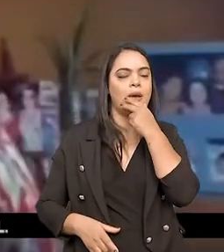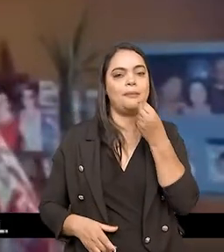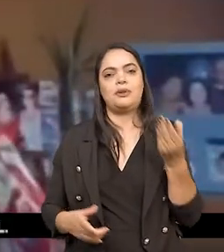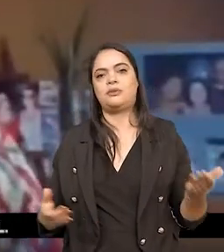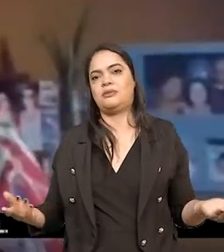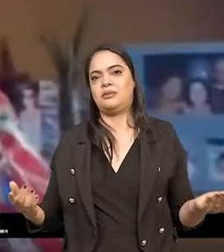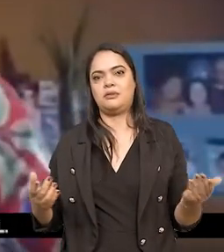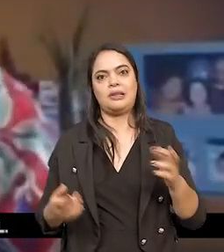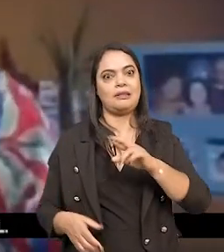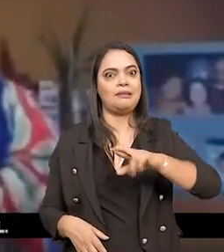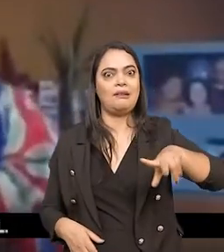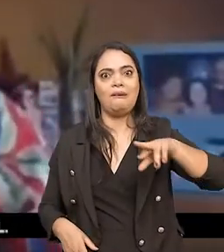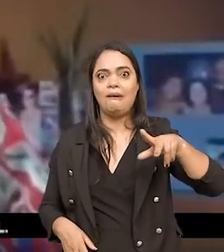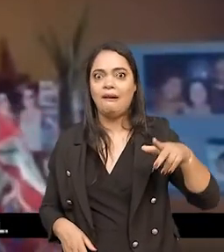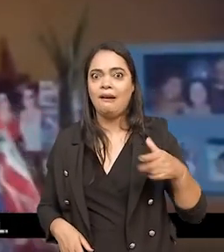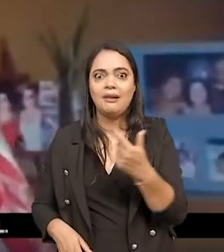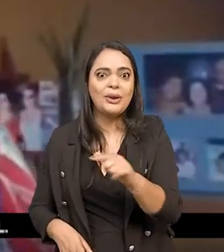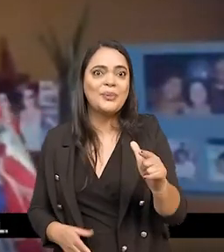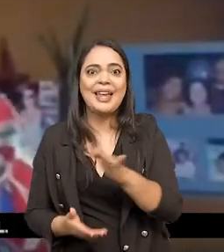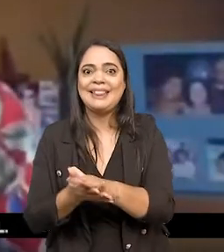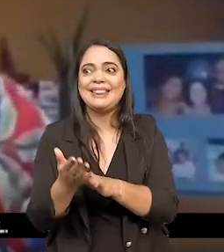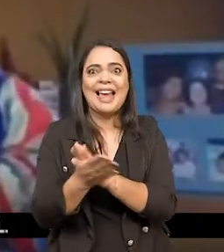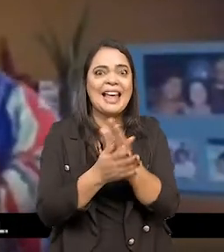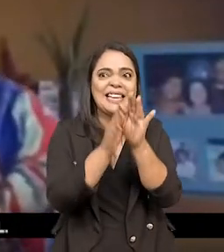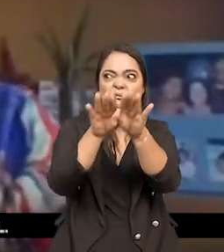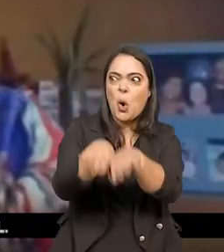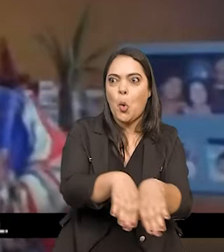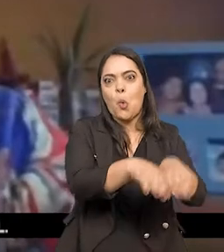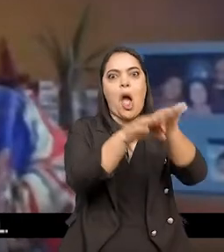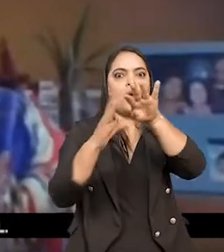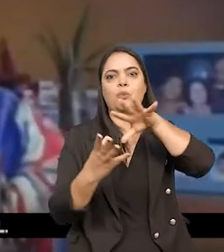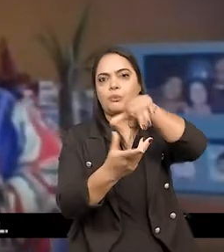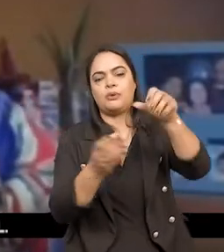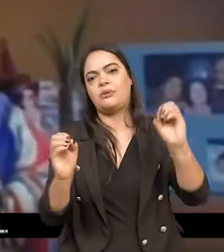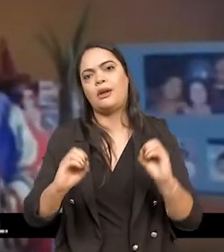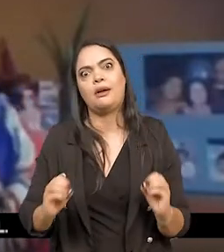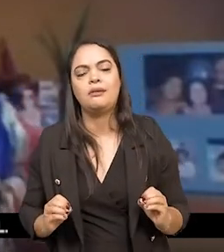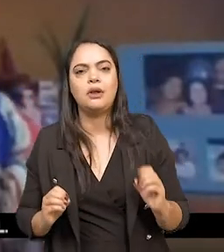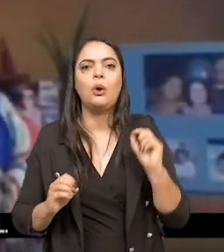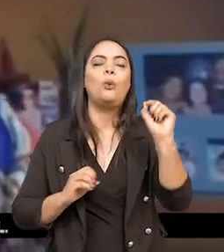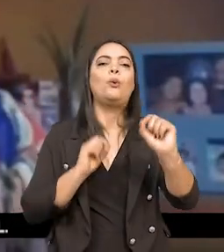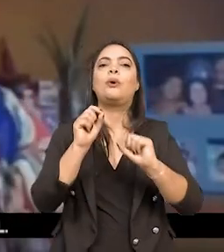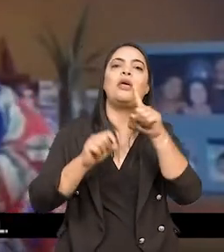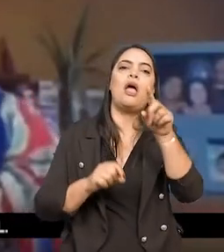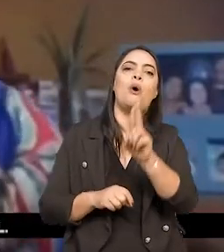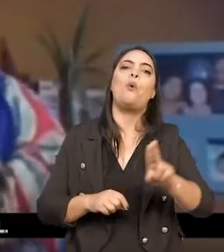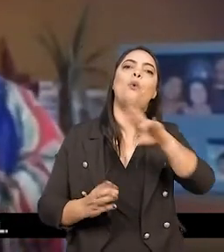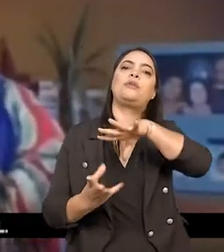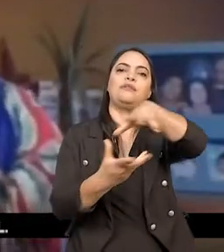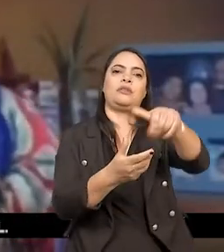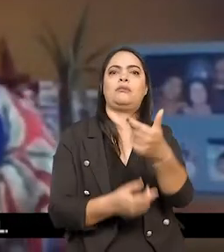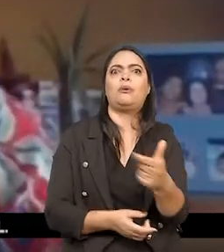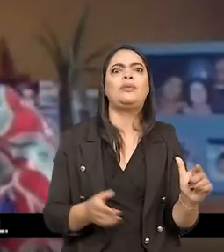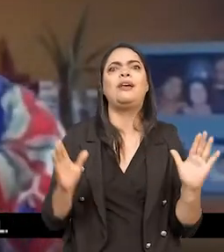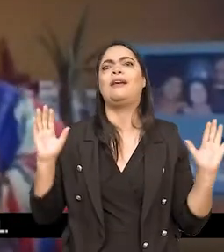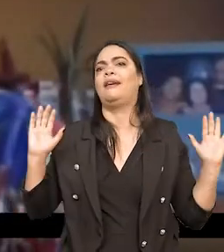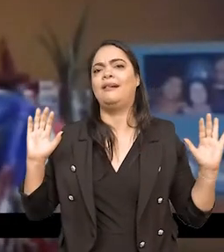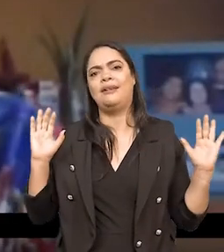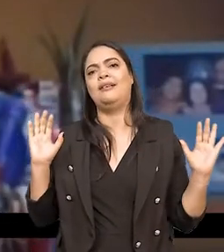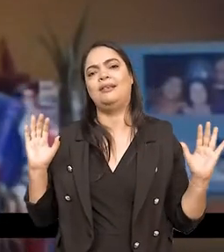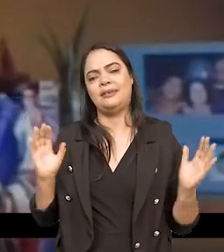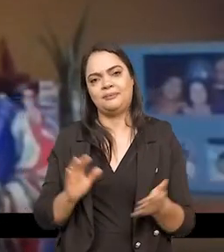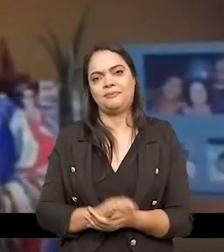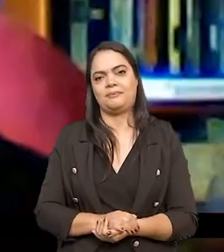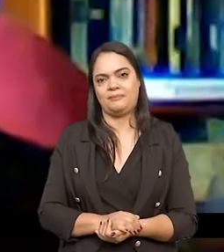é... Não tem um universal, se a gente for pensar, né? O que, que é o universal? Não existe o universal.